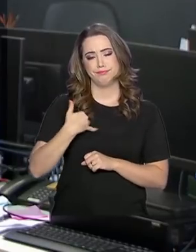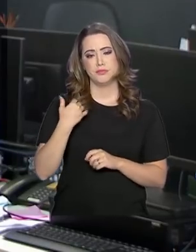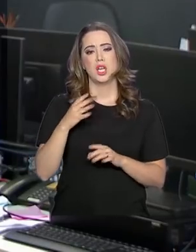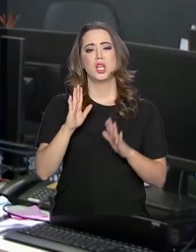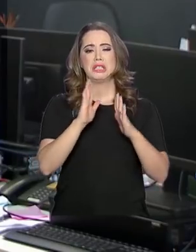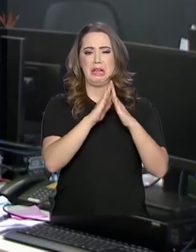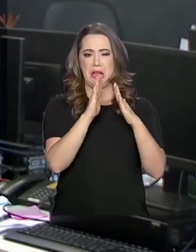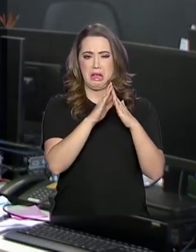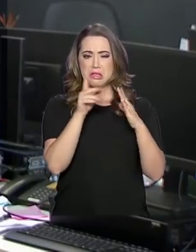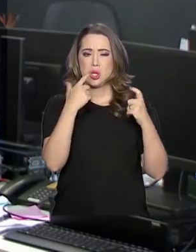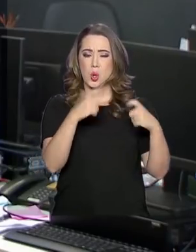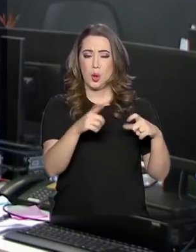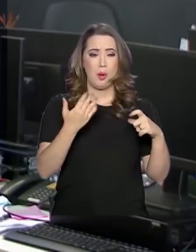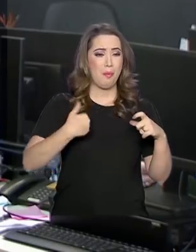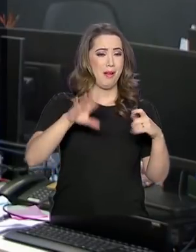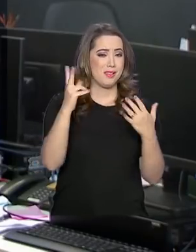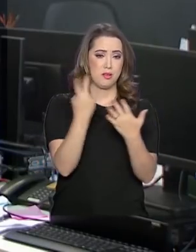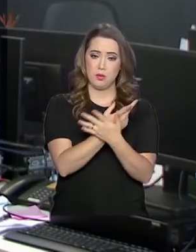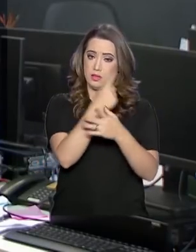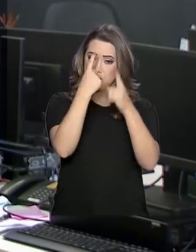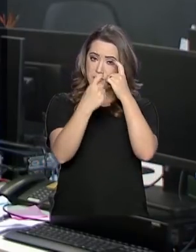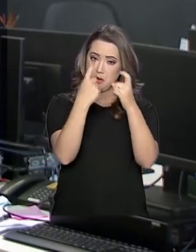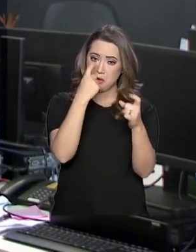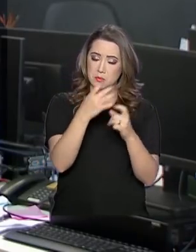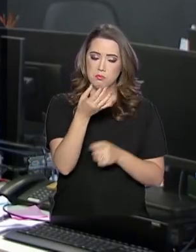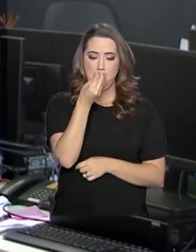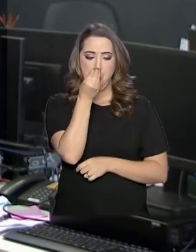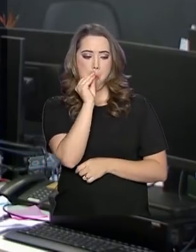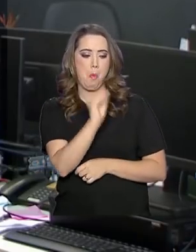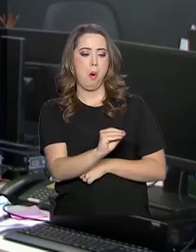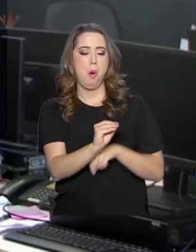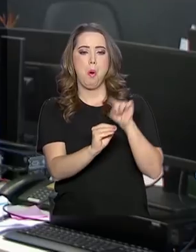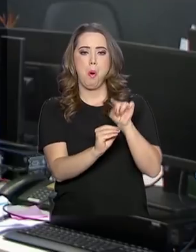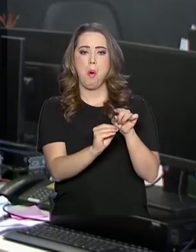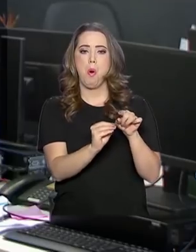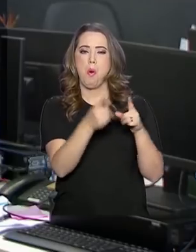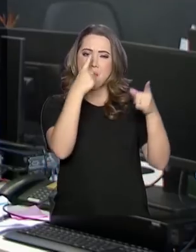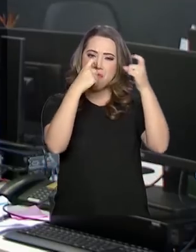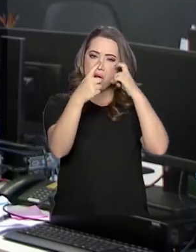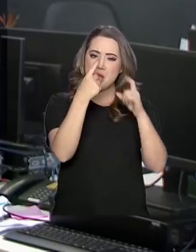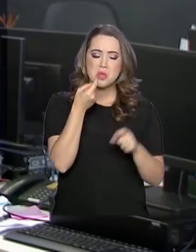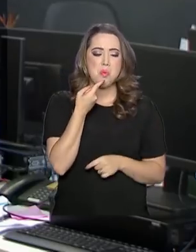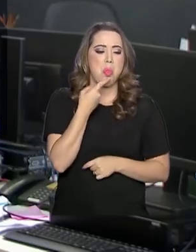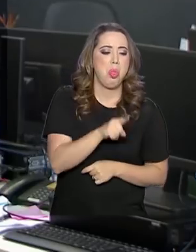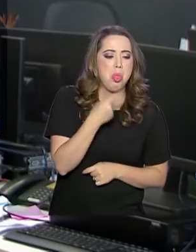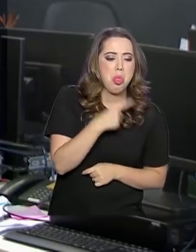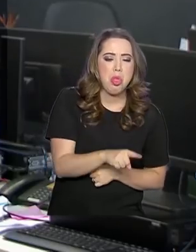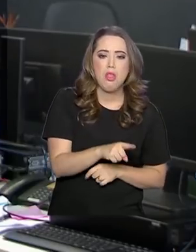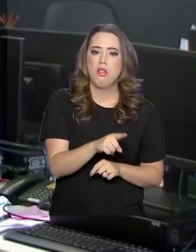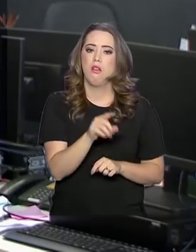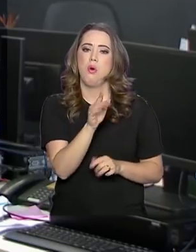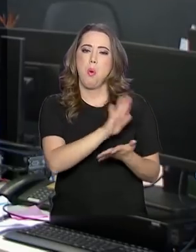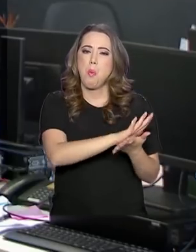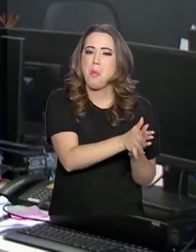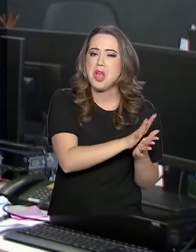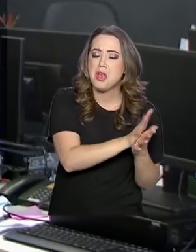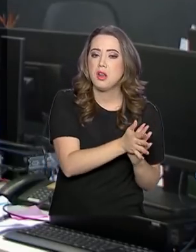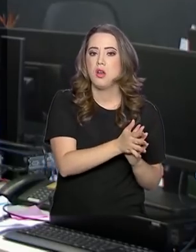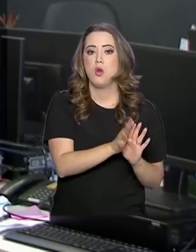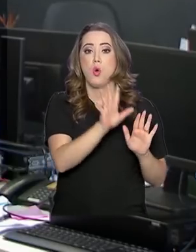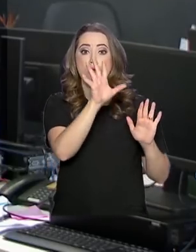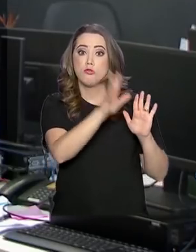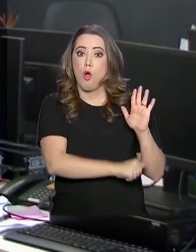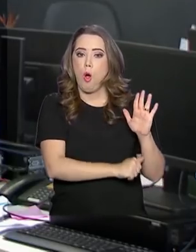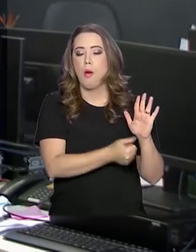casa. Negligência, violência psicológica, como xingamentos e humilhação e abuso financeiro, estão